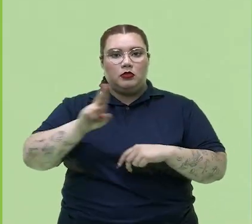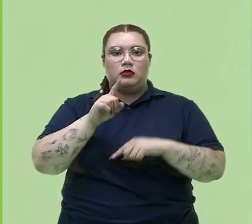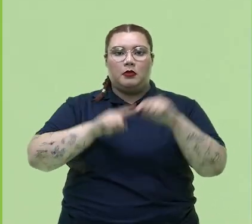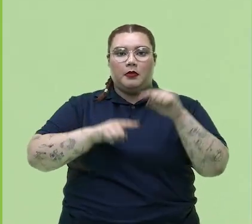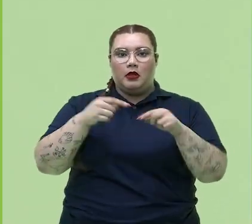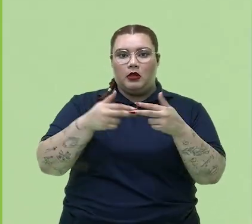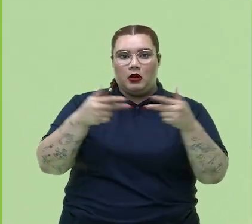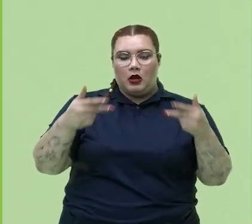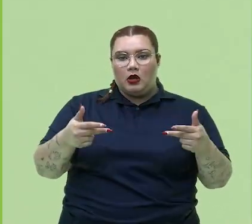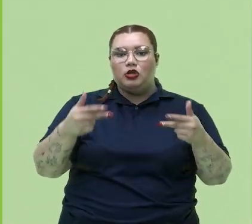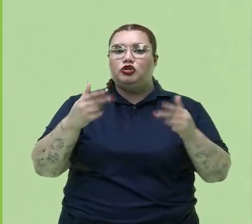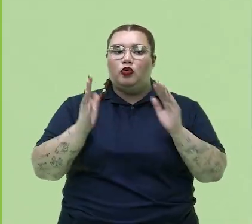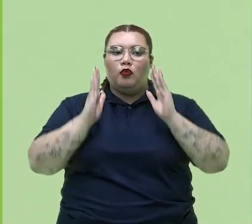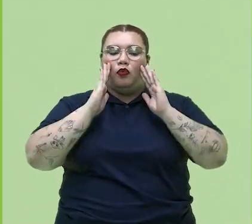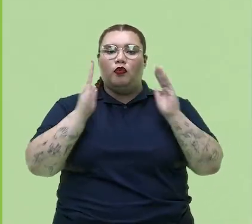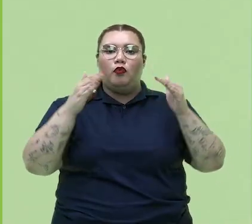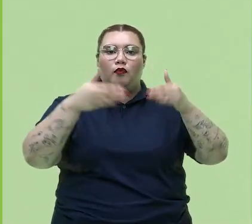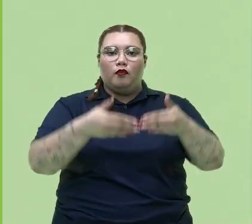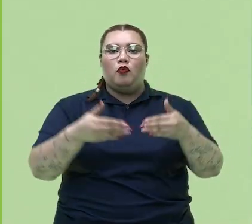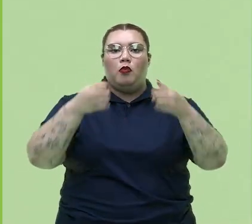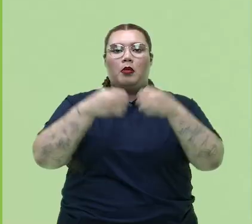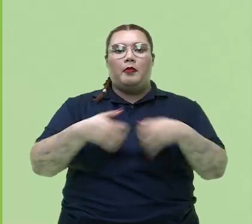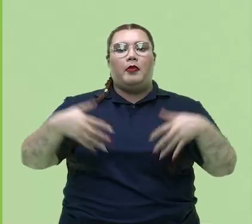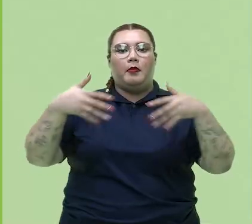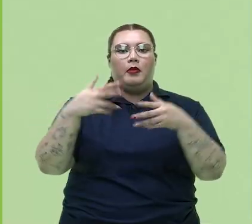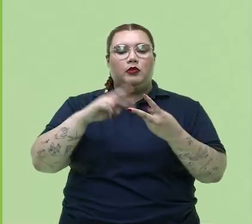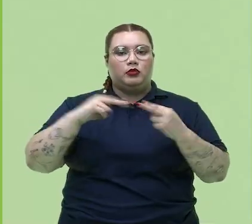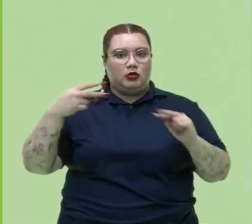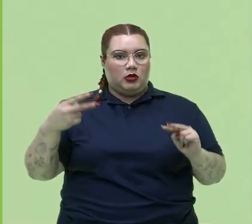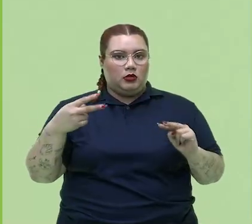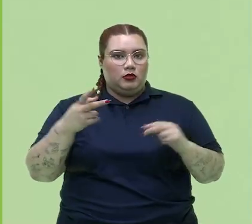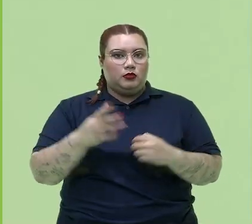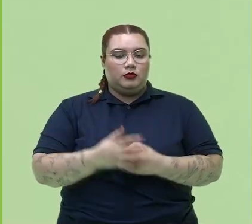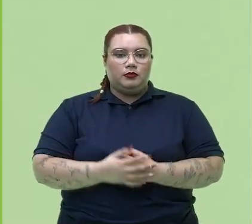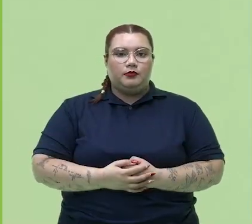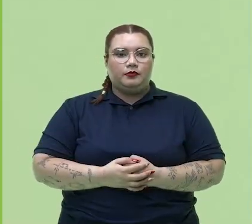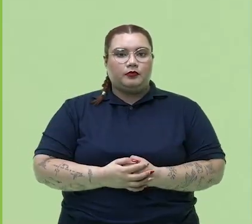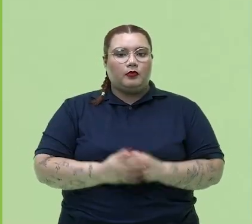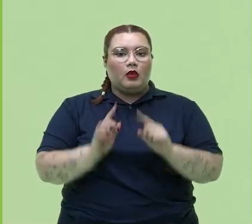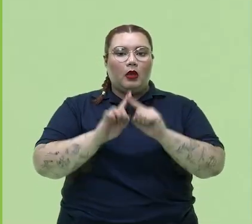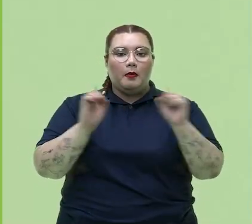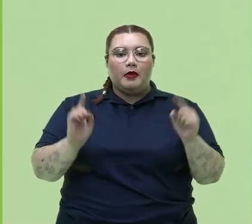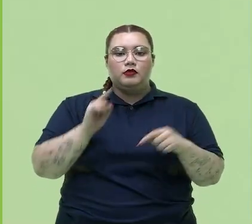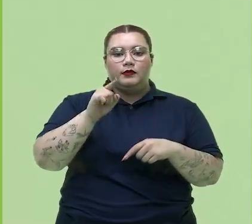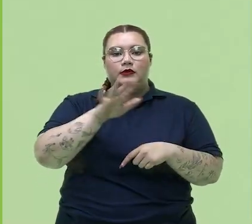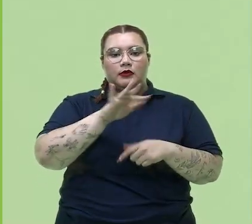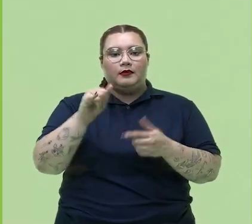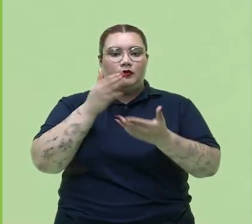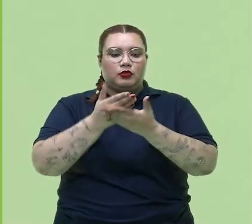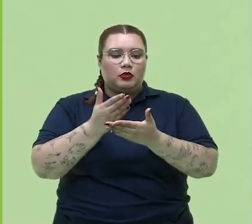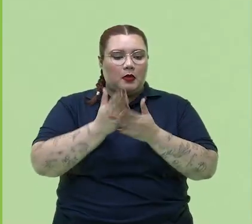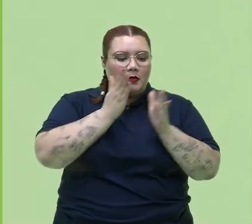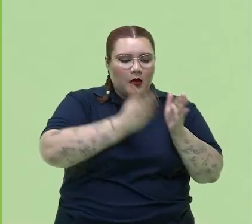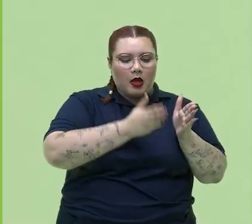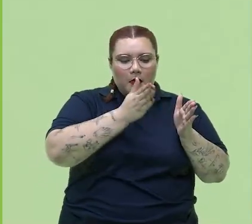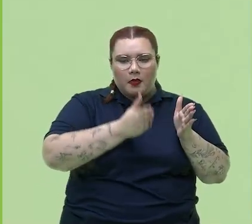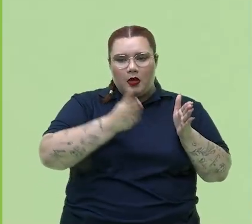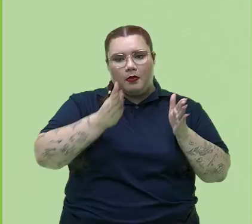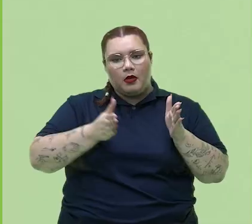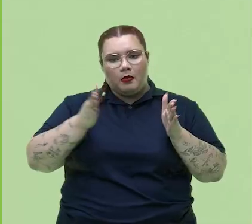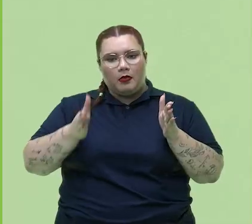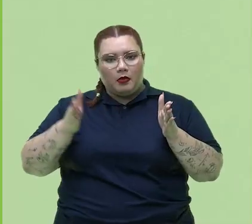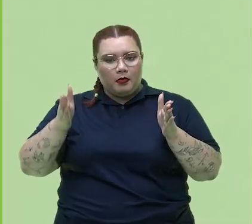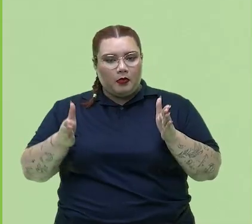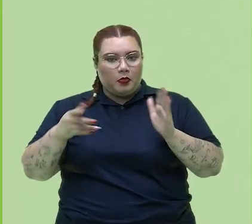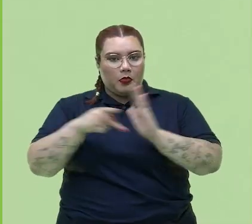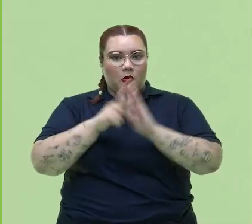mapeamento genético. Mas quando você também vai conhecer, pedaço por pedaço, o sequenciamento genético de